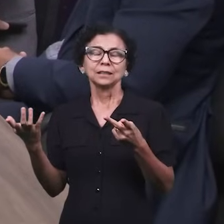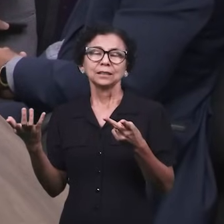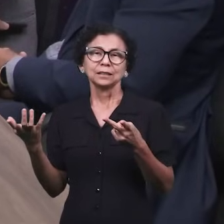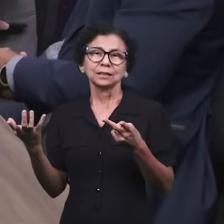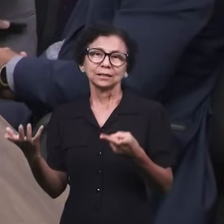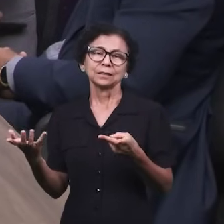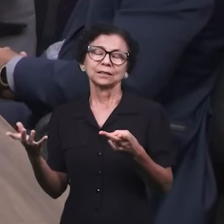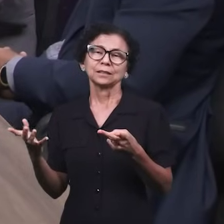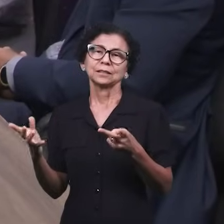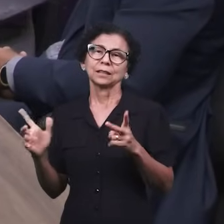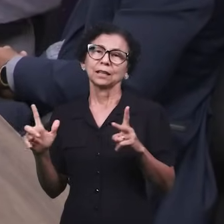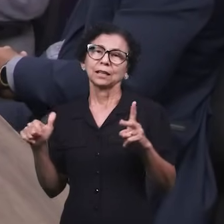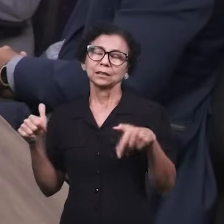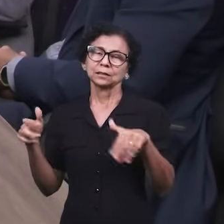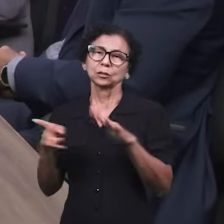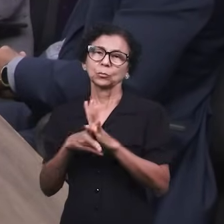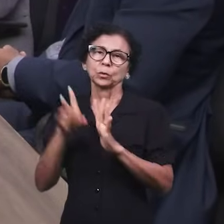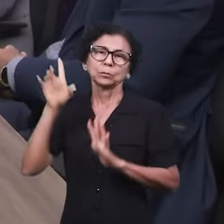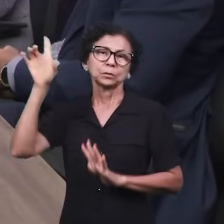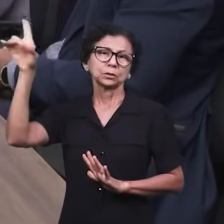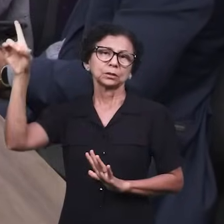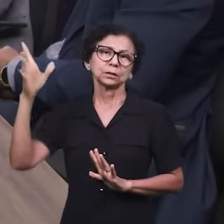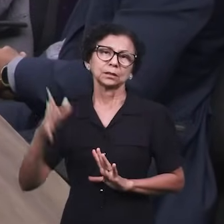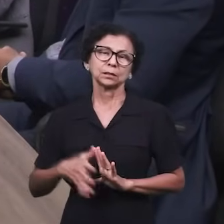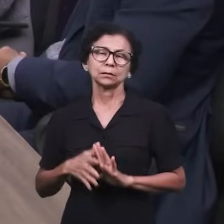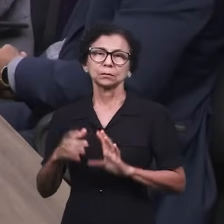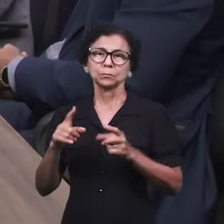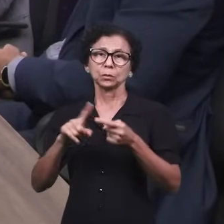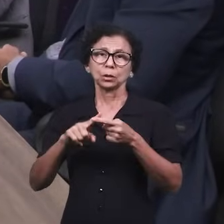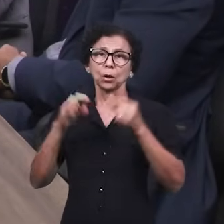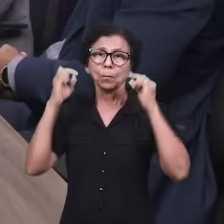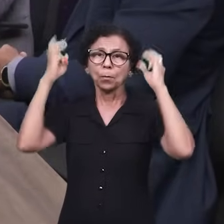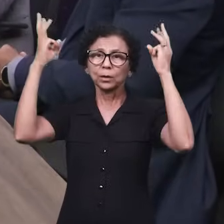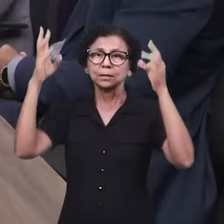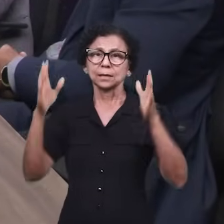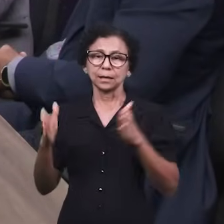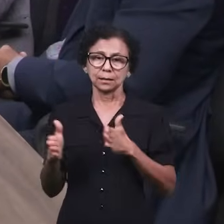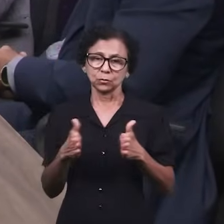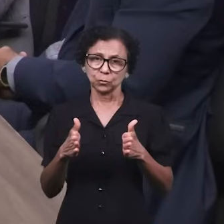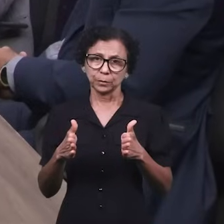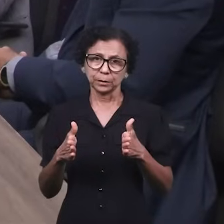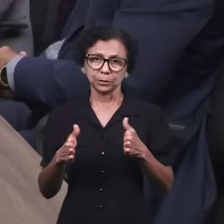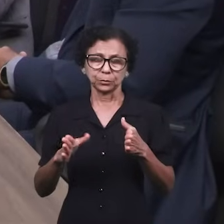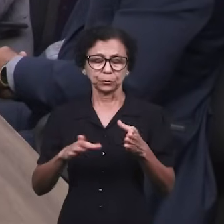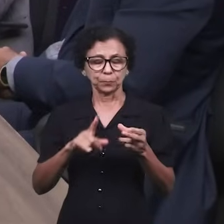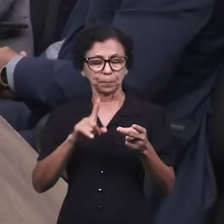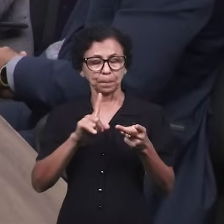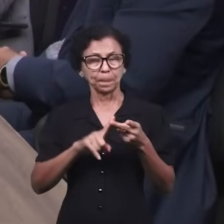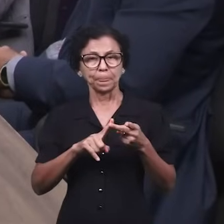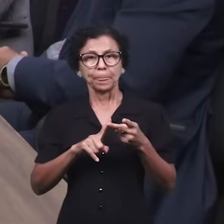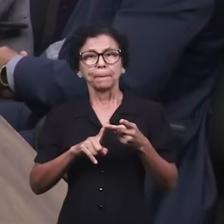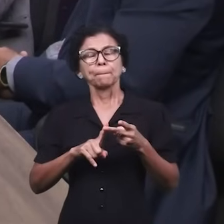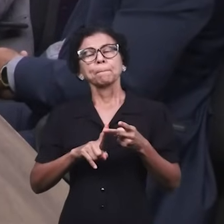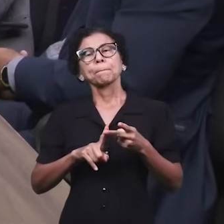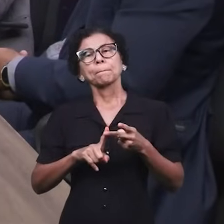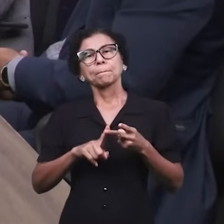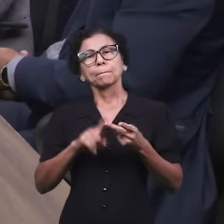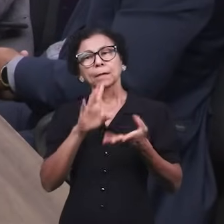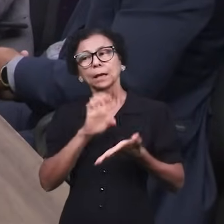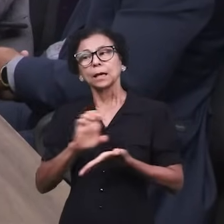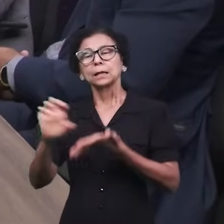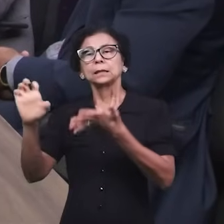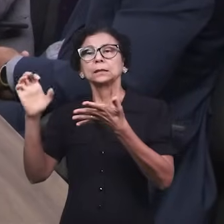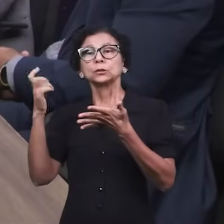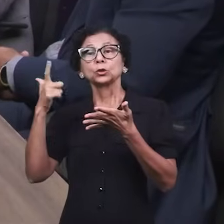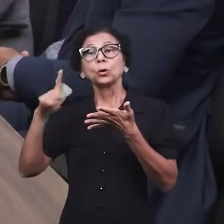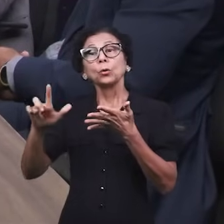porque o que estava sendo agido ali é a ação de Deus, estava fazendo com que aquele tempo fosse comprimido